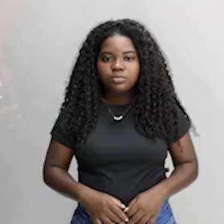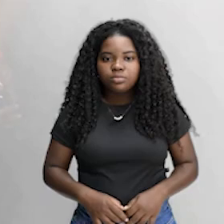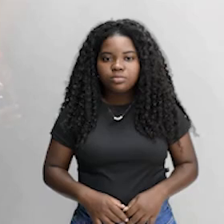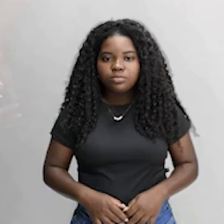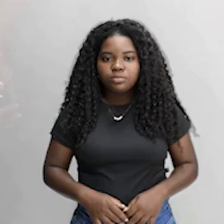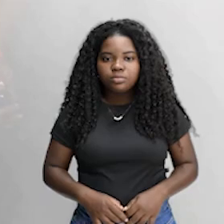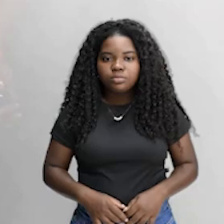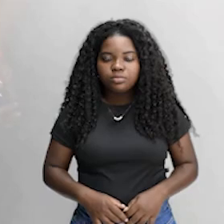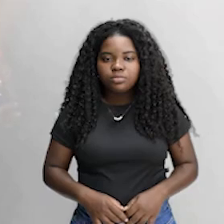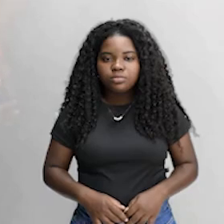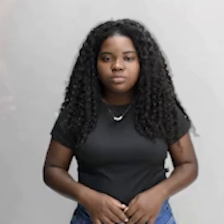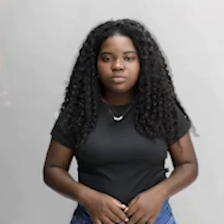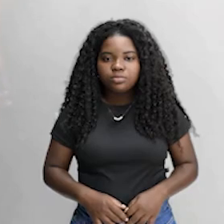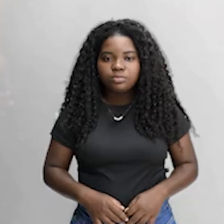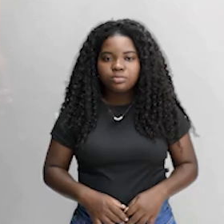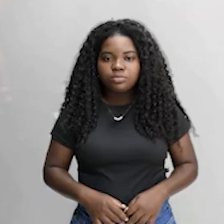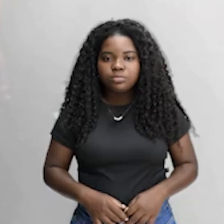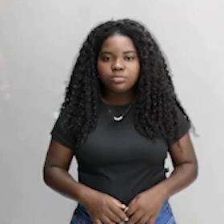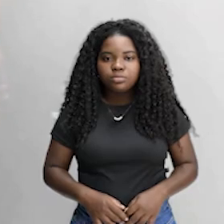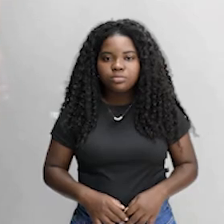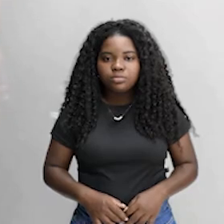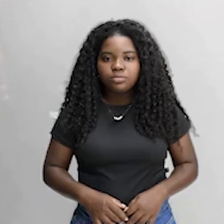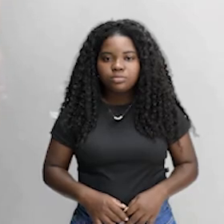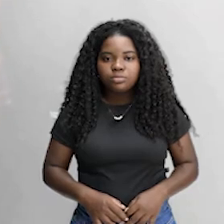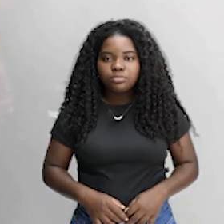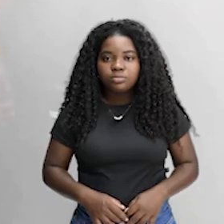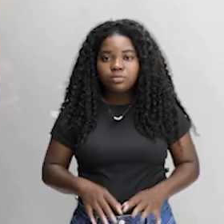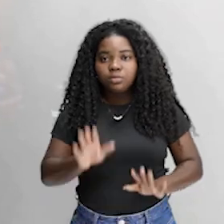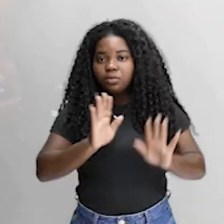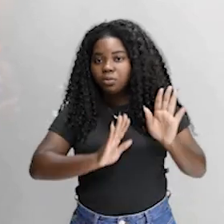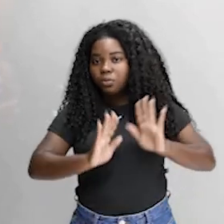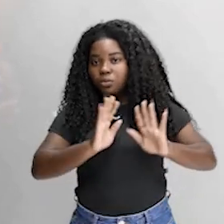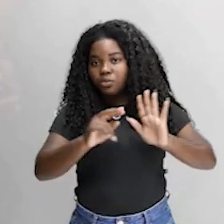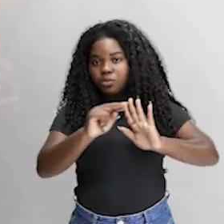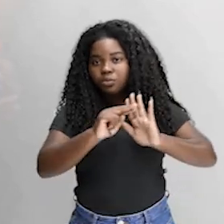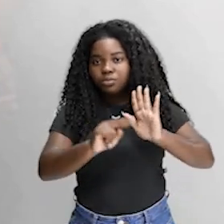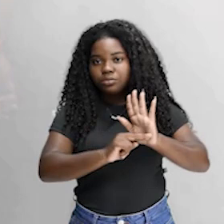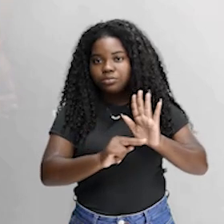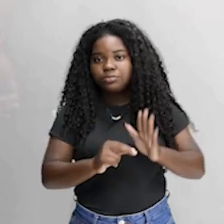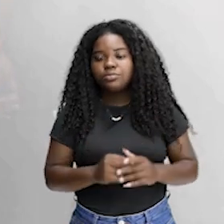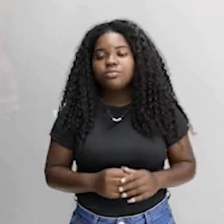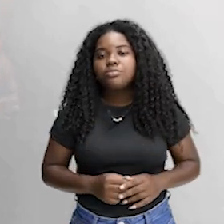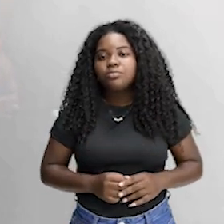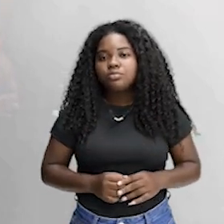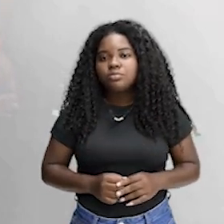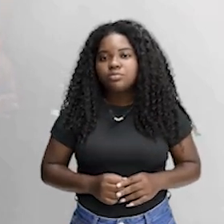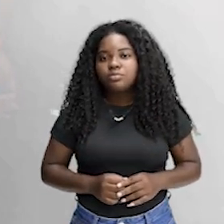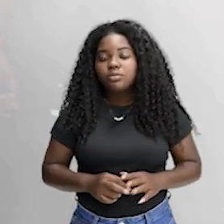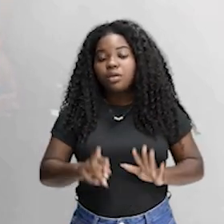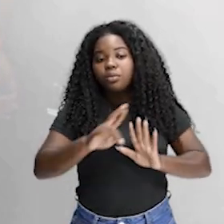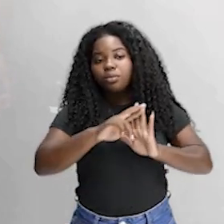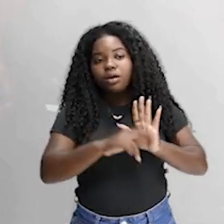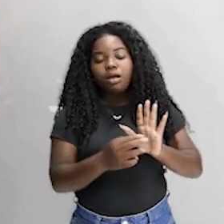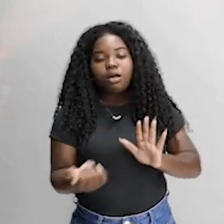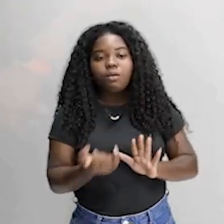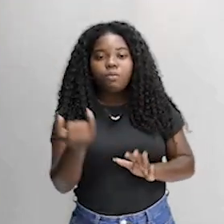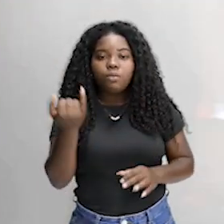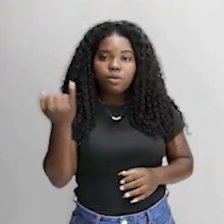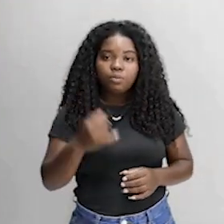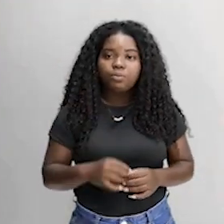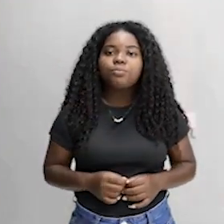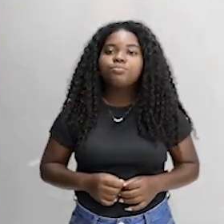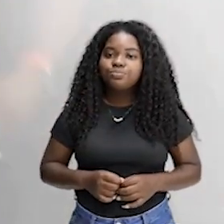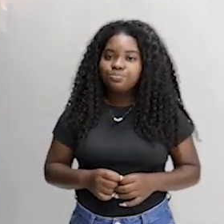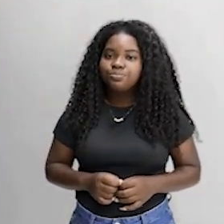Ok? Então, cuidado com esta regra. Ela é uma regra importante.